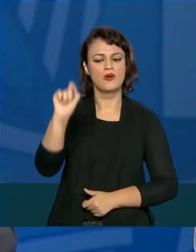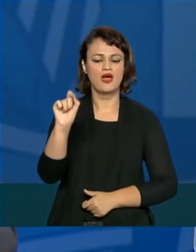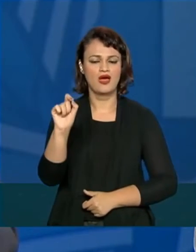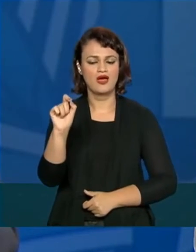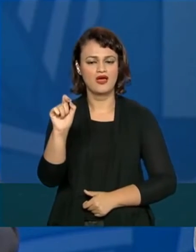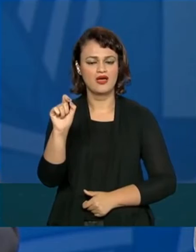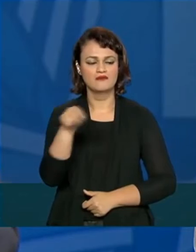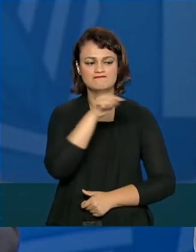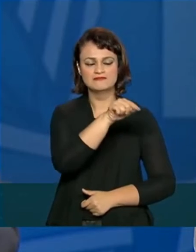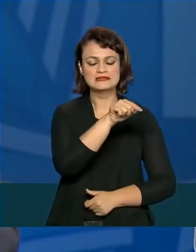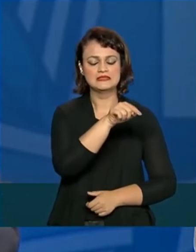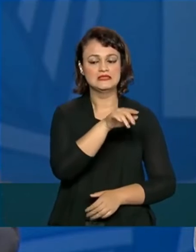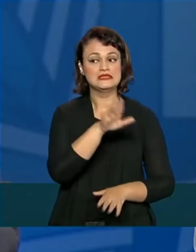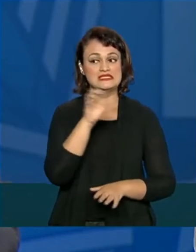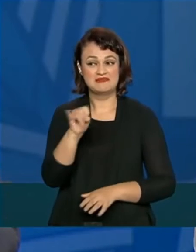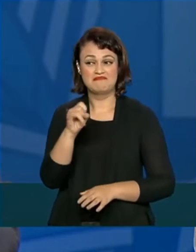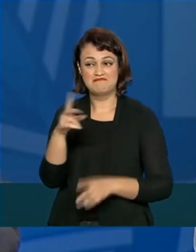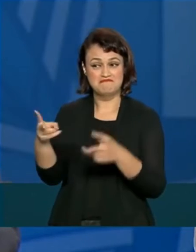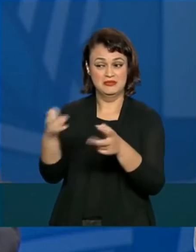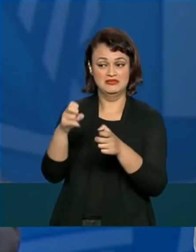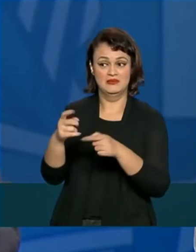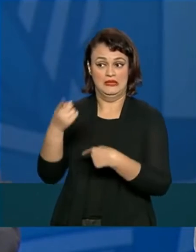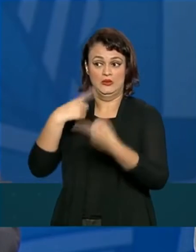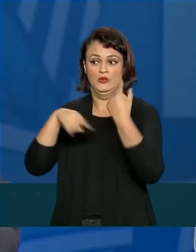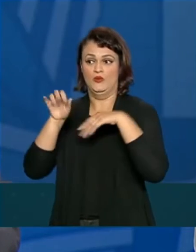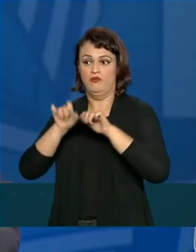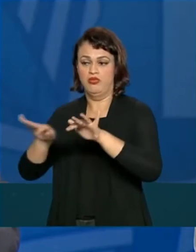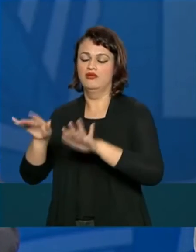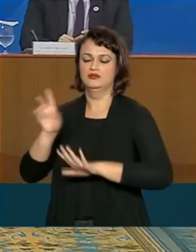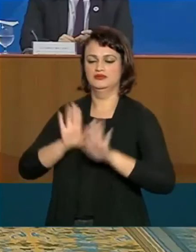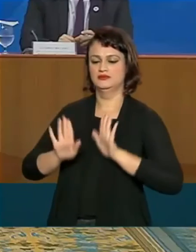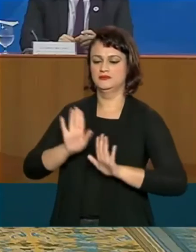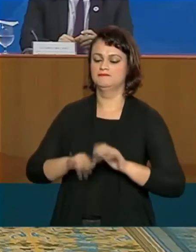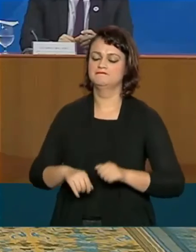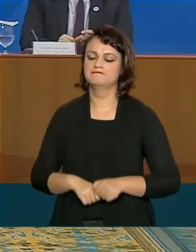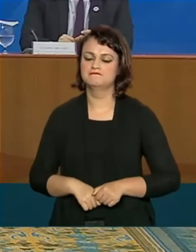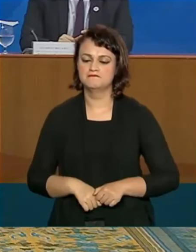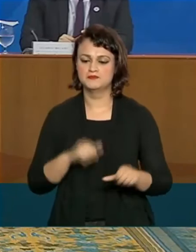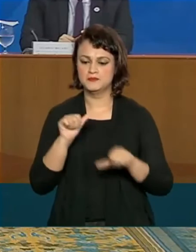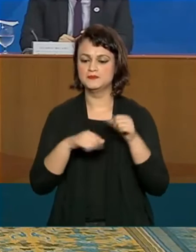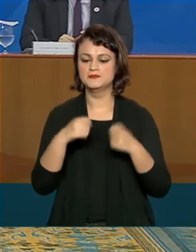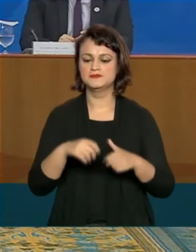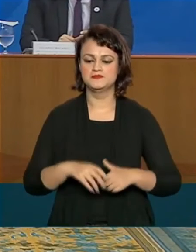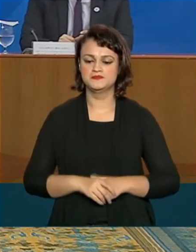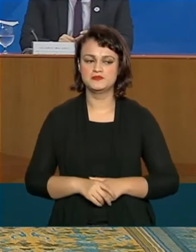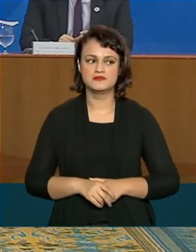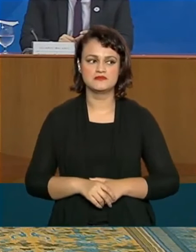ele dar um passo atrás caso haja um aumento da contaminação. Você quer ver a tua parte?